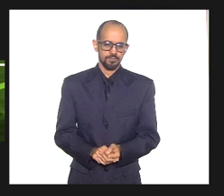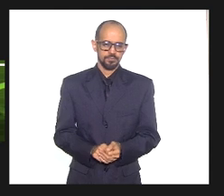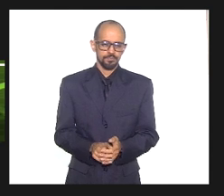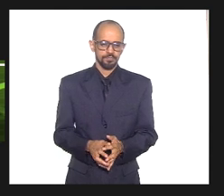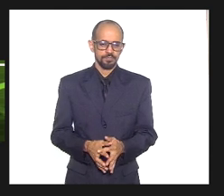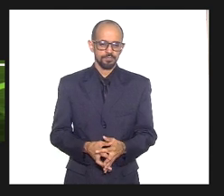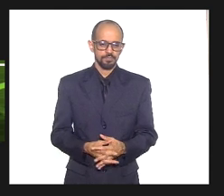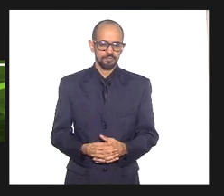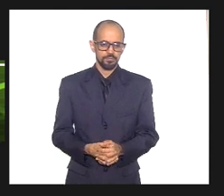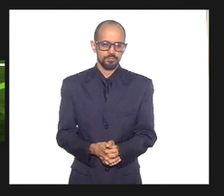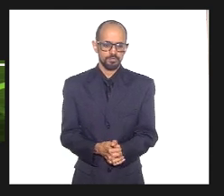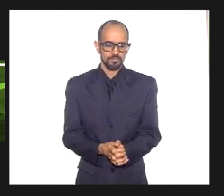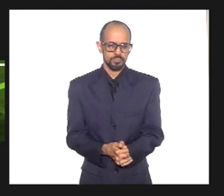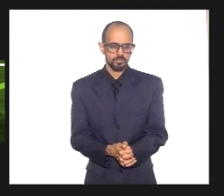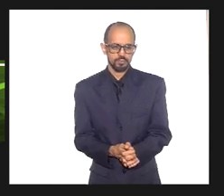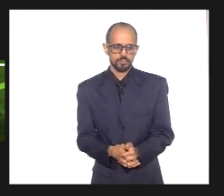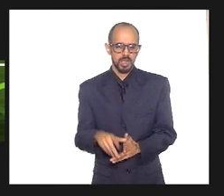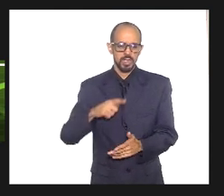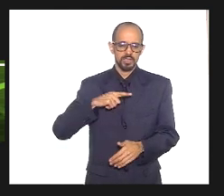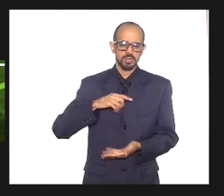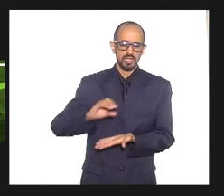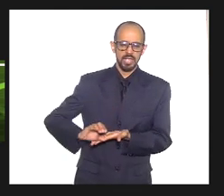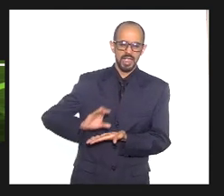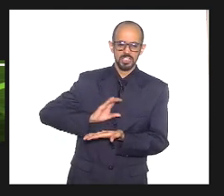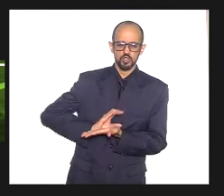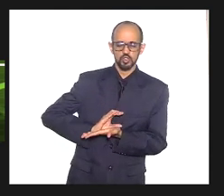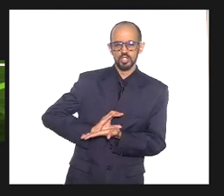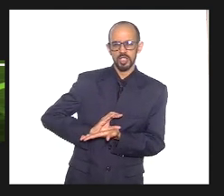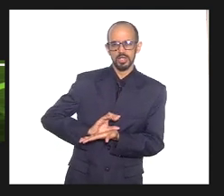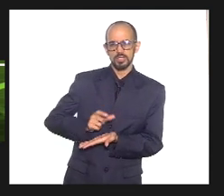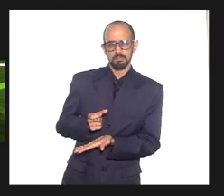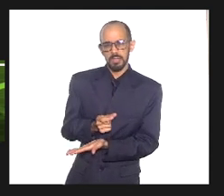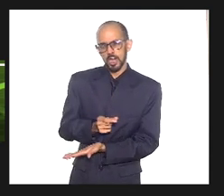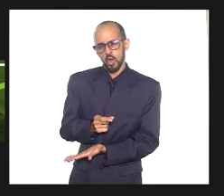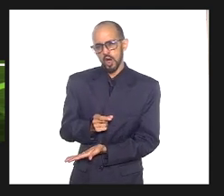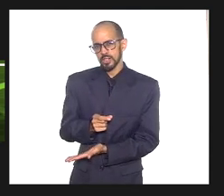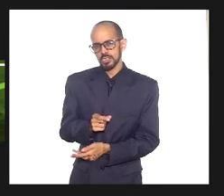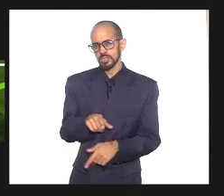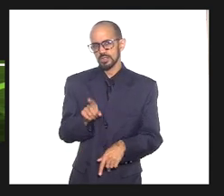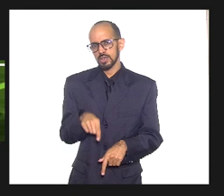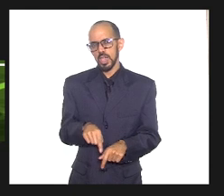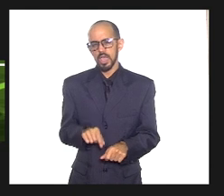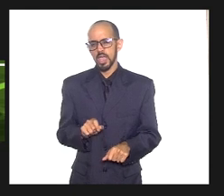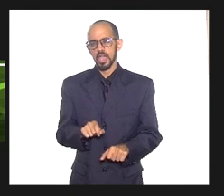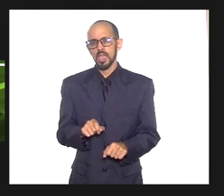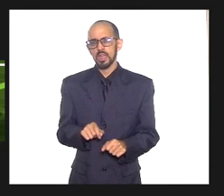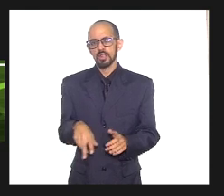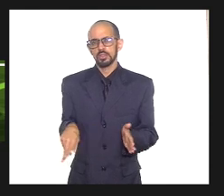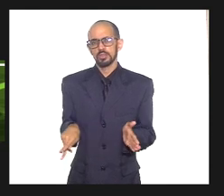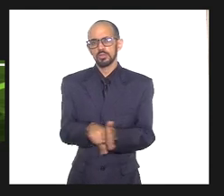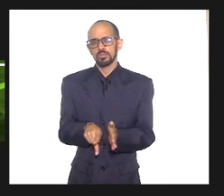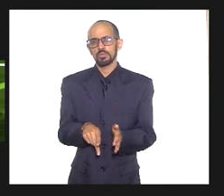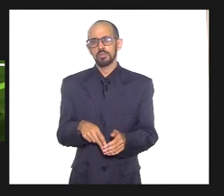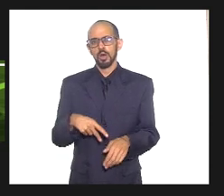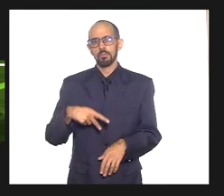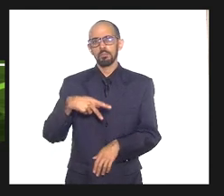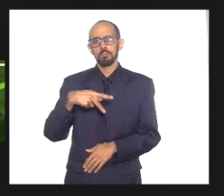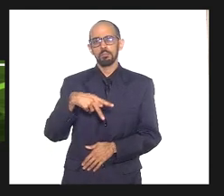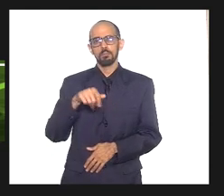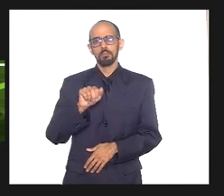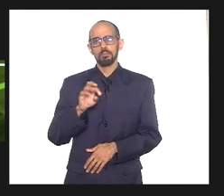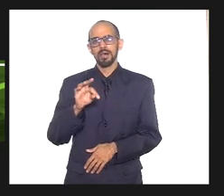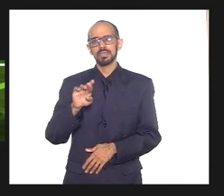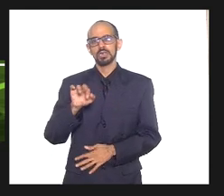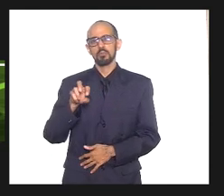né? Aqui são receitas menores. A receita patrimonial, ela, apesar